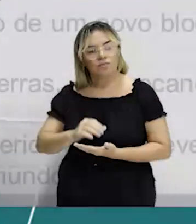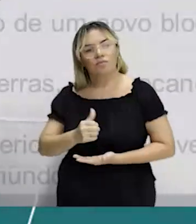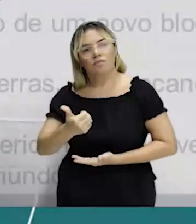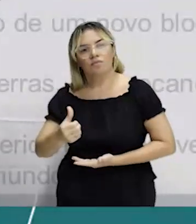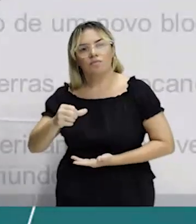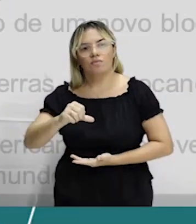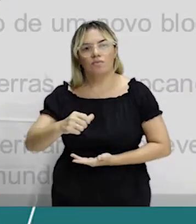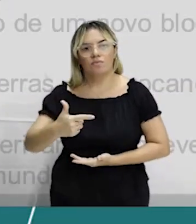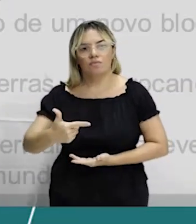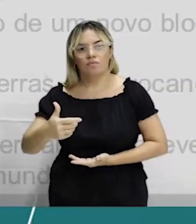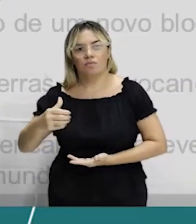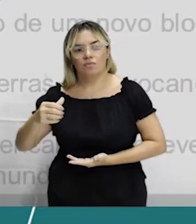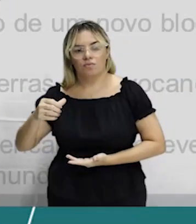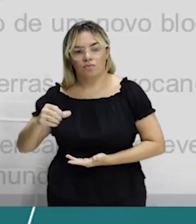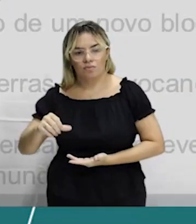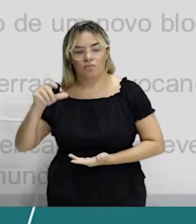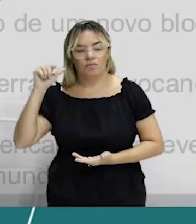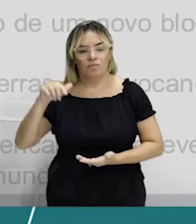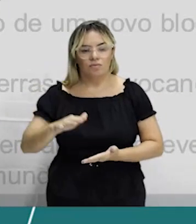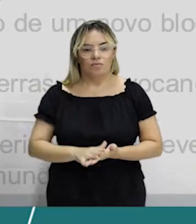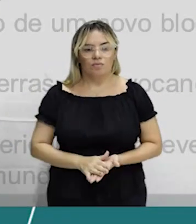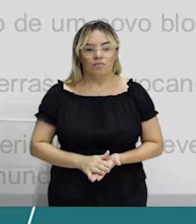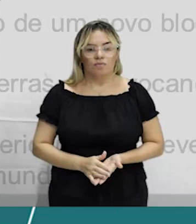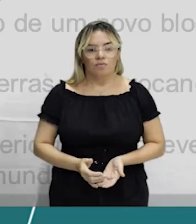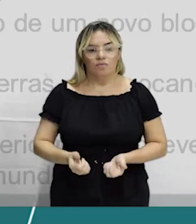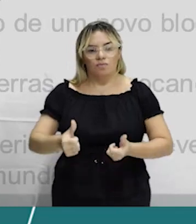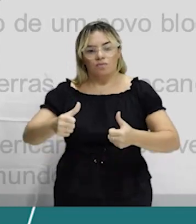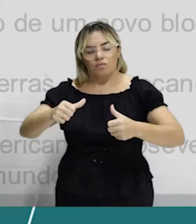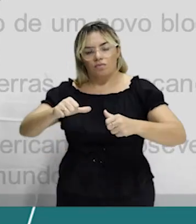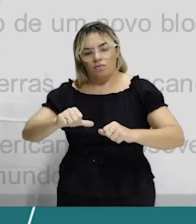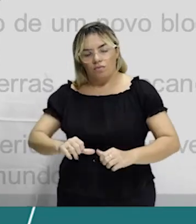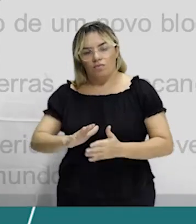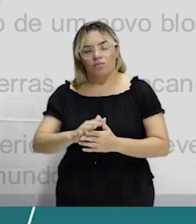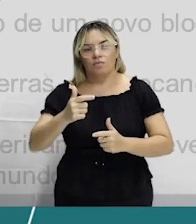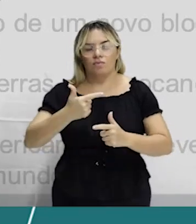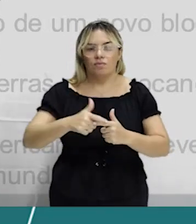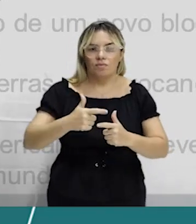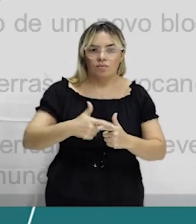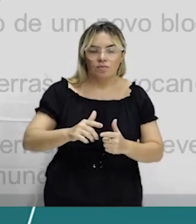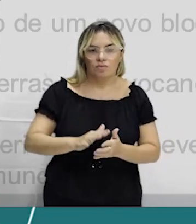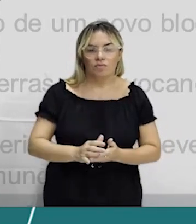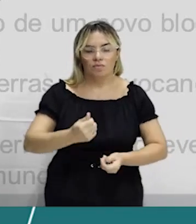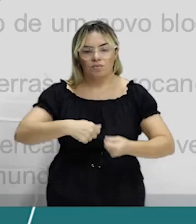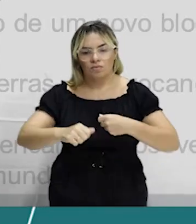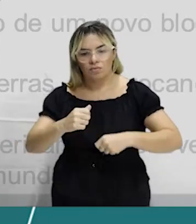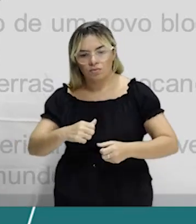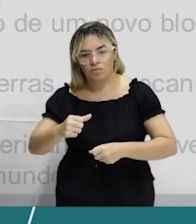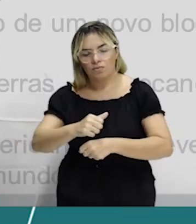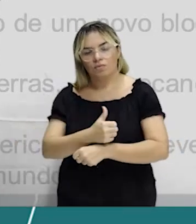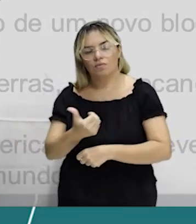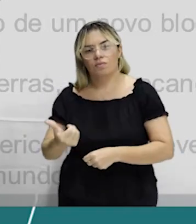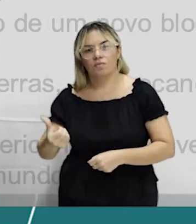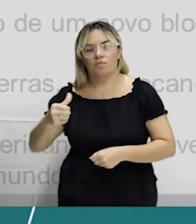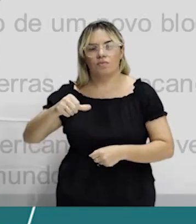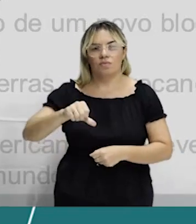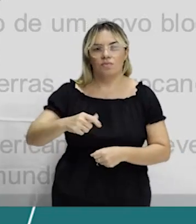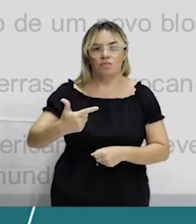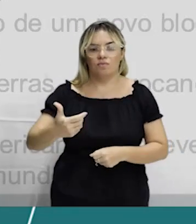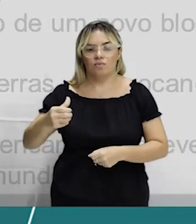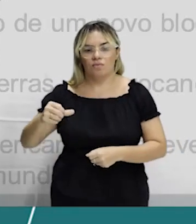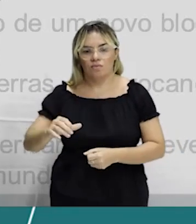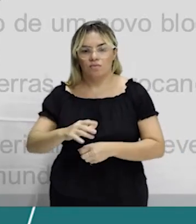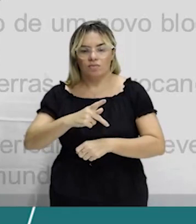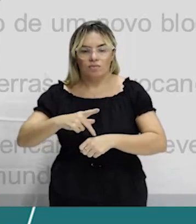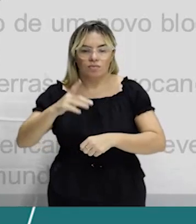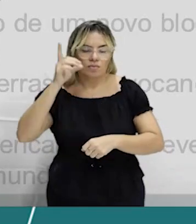Grande Depressão Econômica, que foi efeito da crise 29, que se abateu nos Estados Unidos e se alastrou